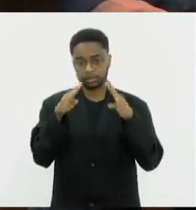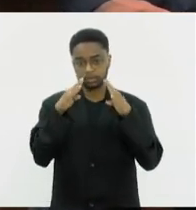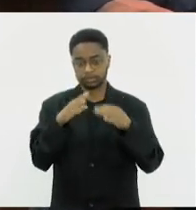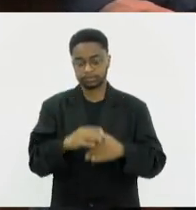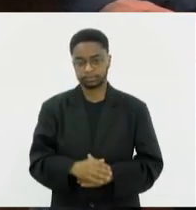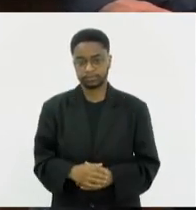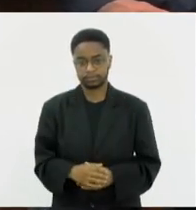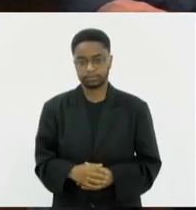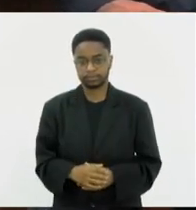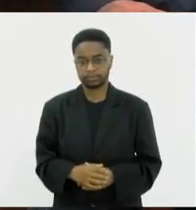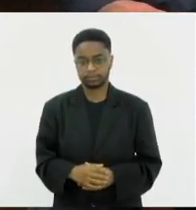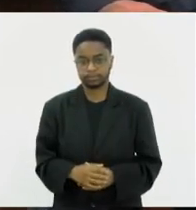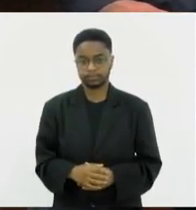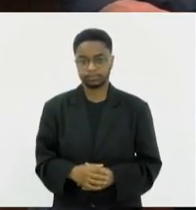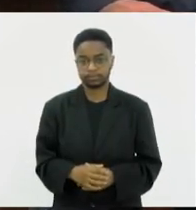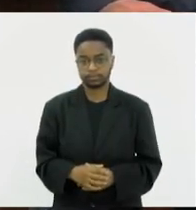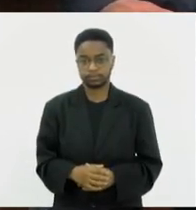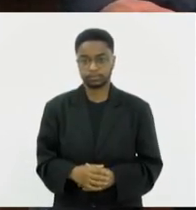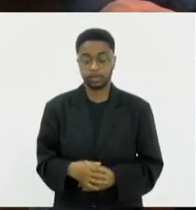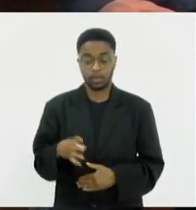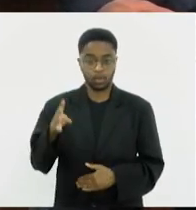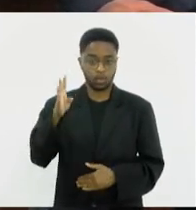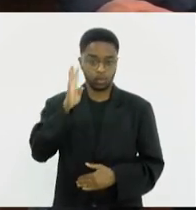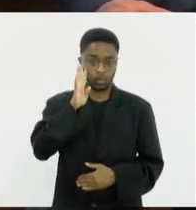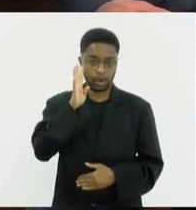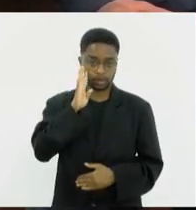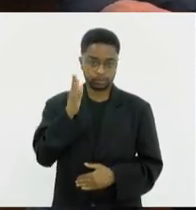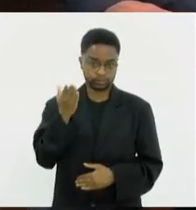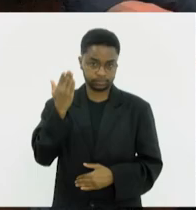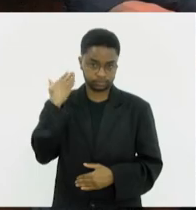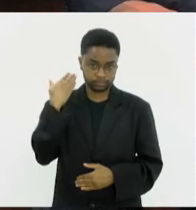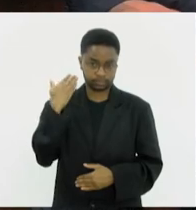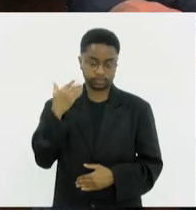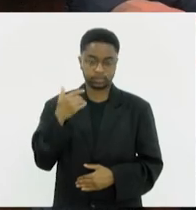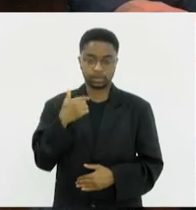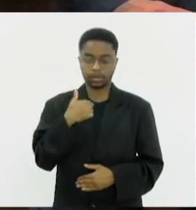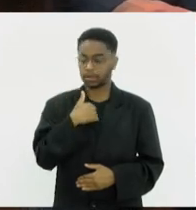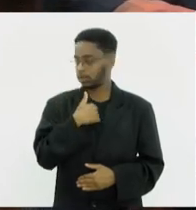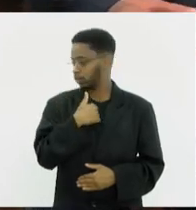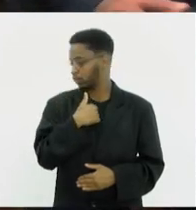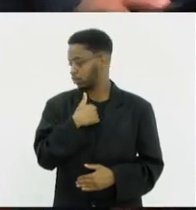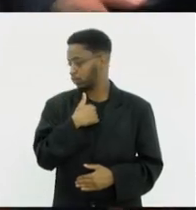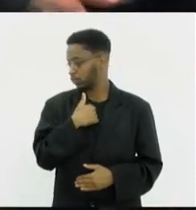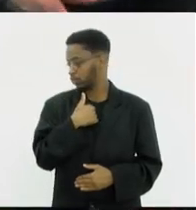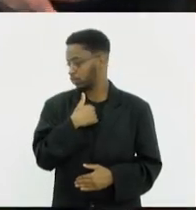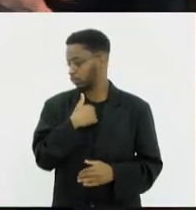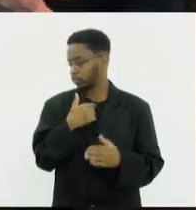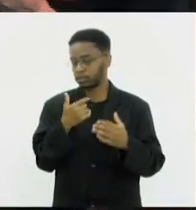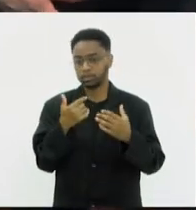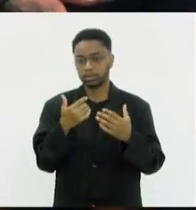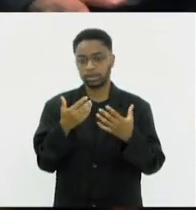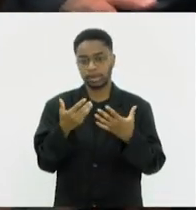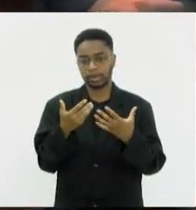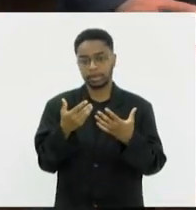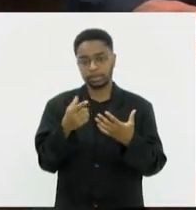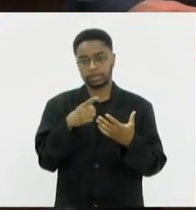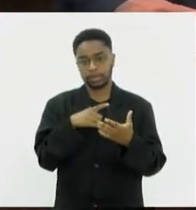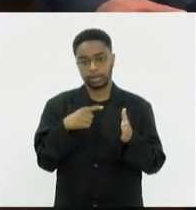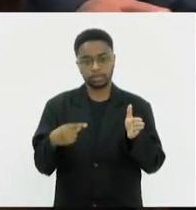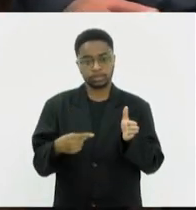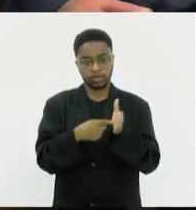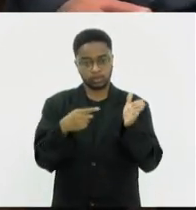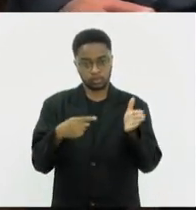parlamentares. Na última quarta-feira, eu recebi a denúncia de alguns